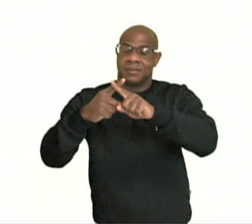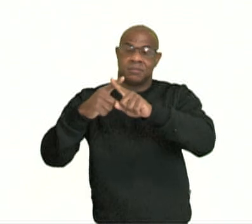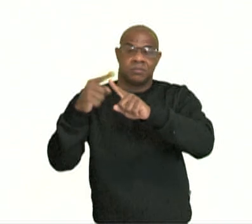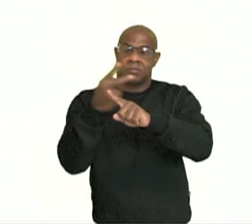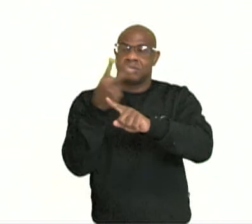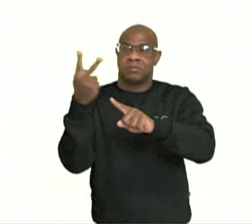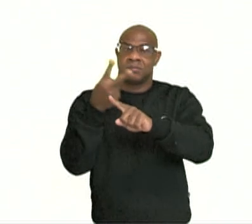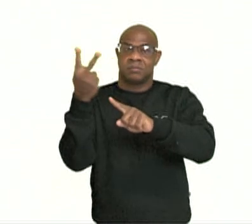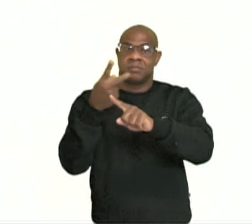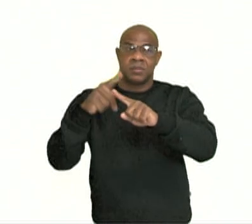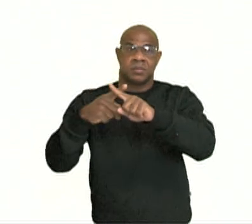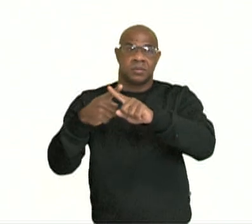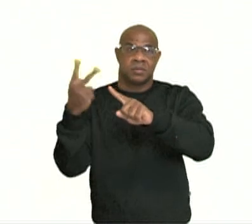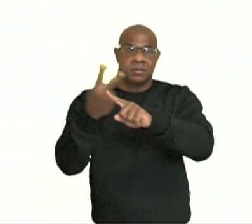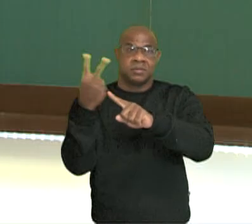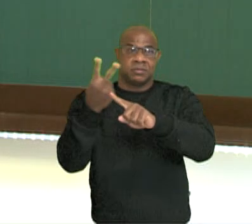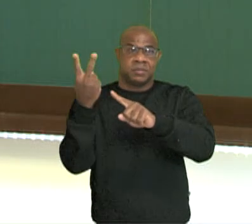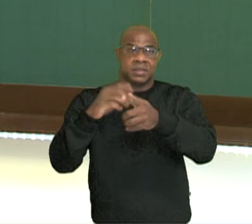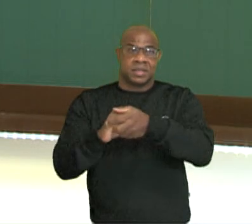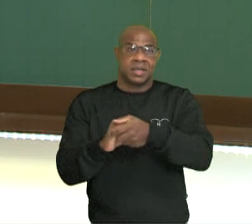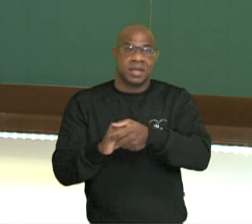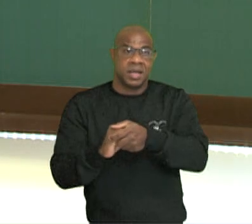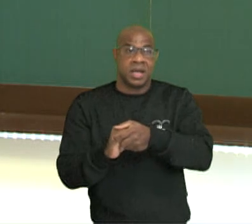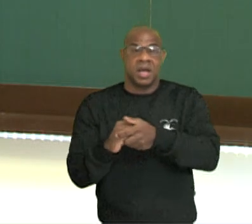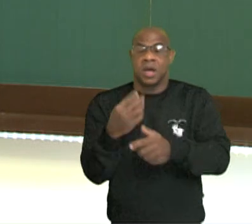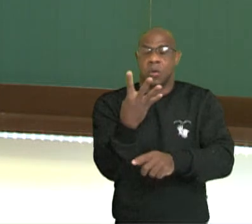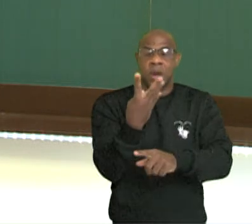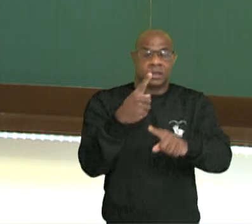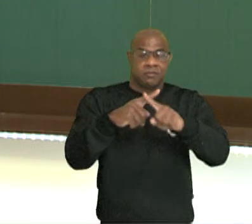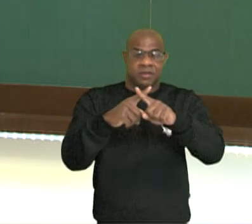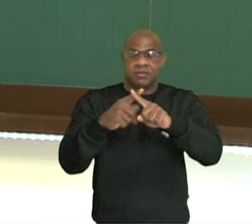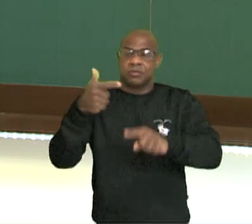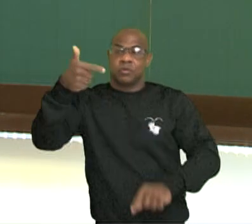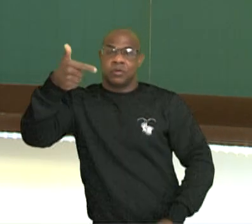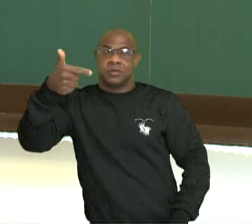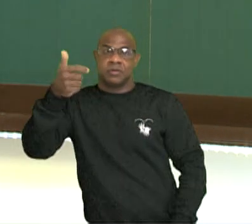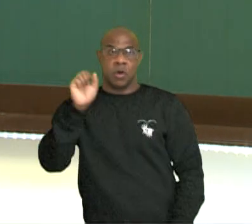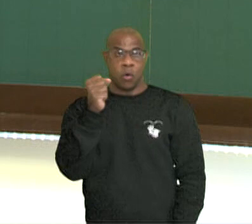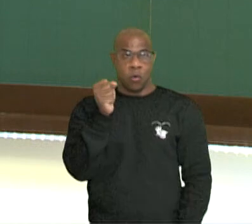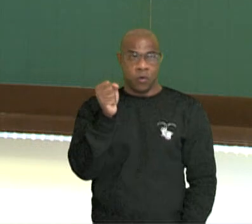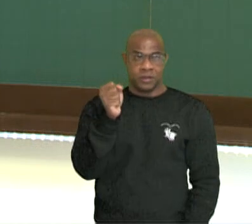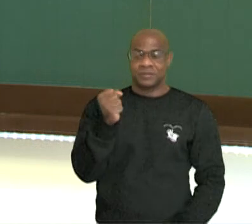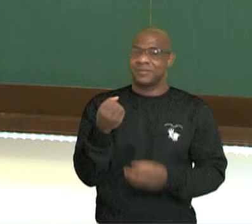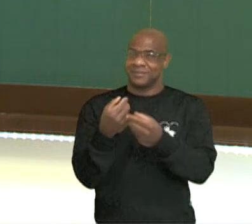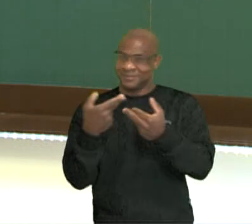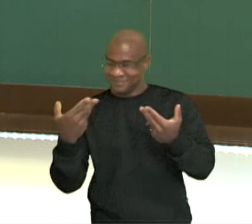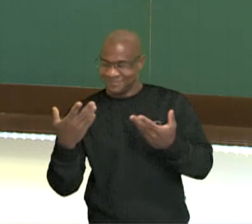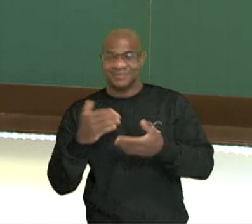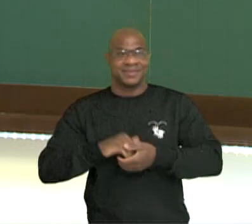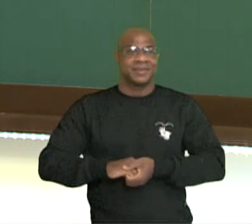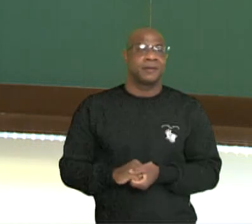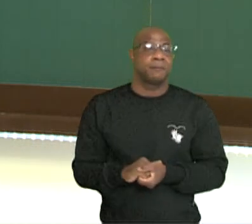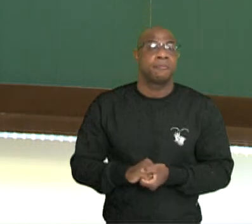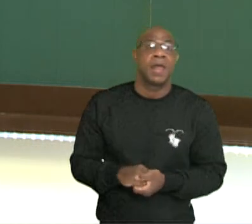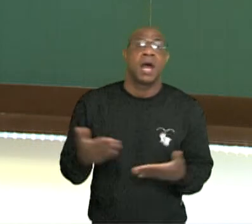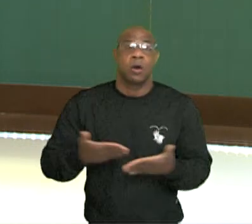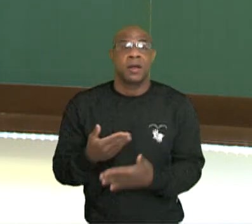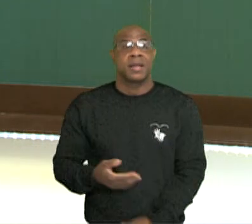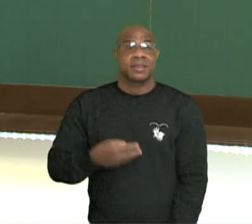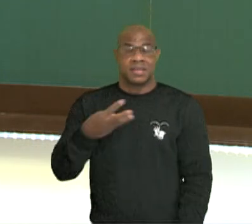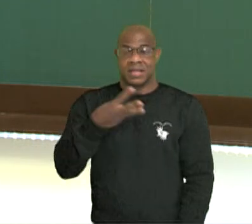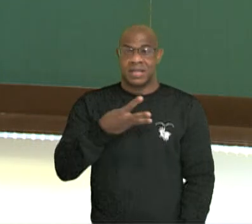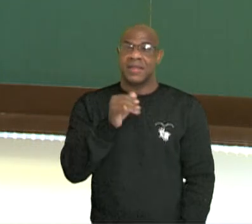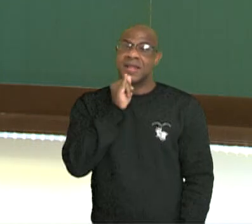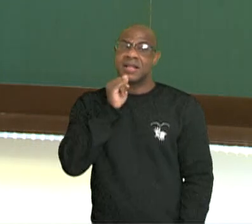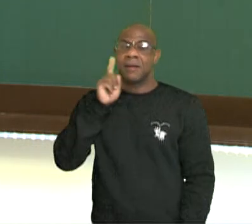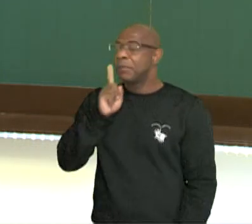2, 4, tá? Importante, então, lembrar dessa regrinha da potenciação. Nesse terceiro exemplo,